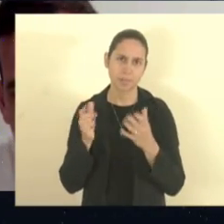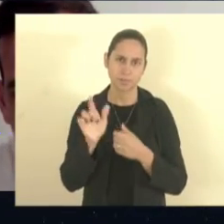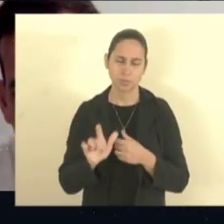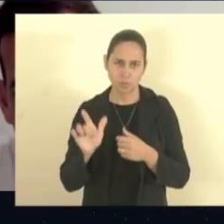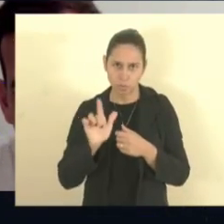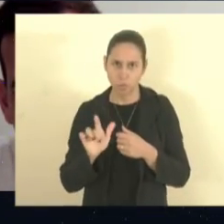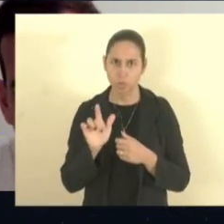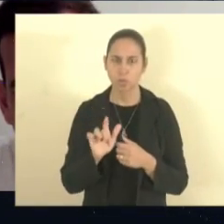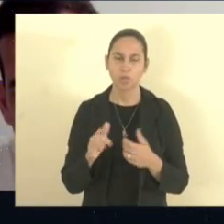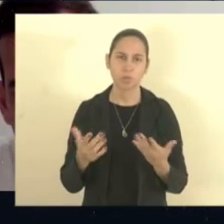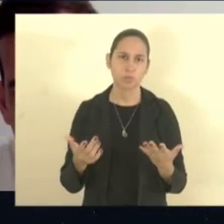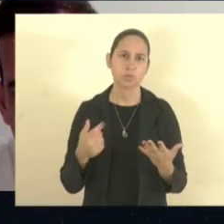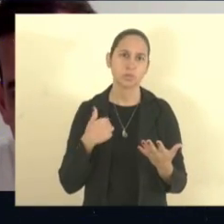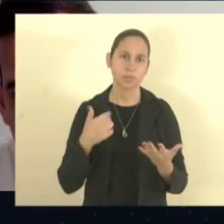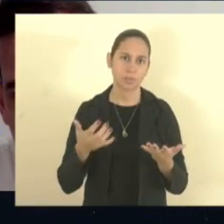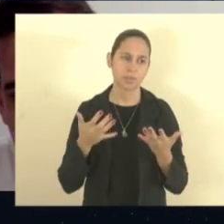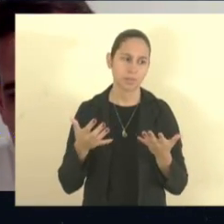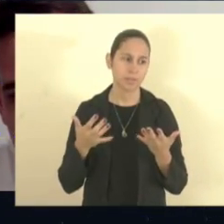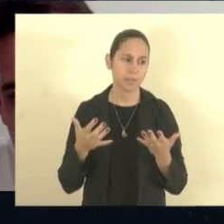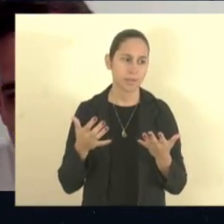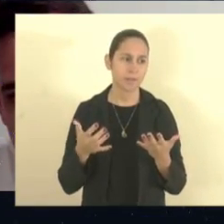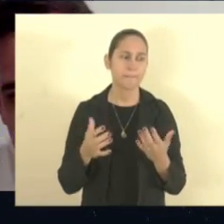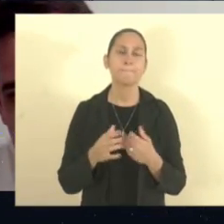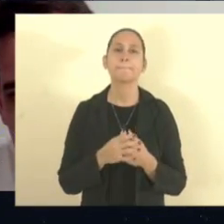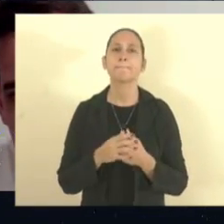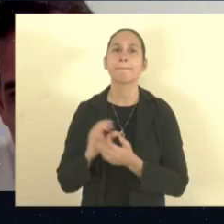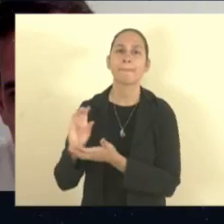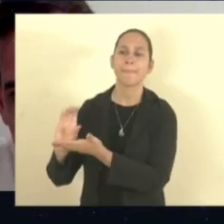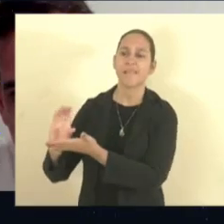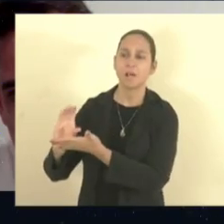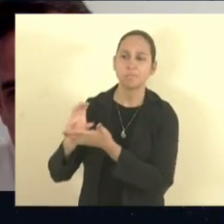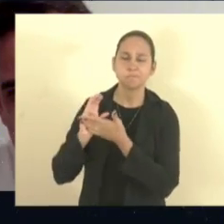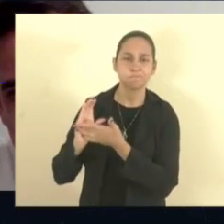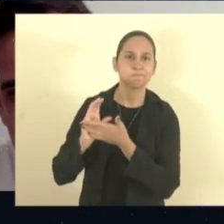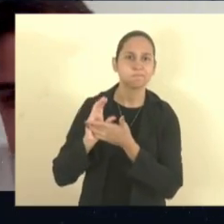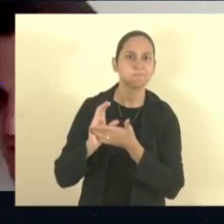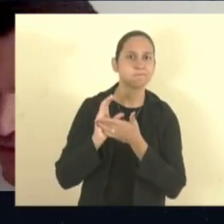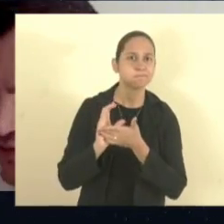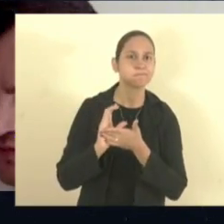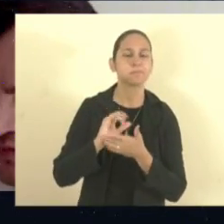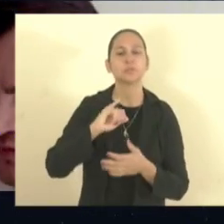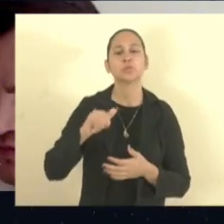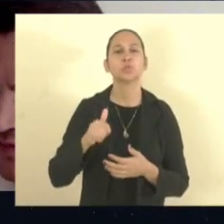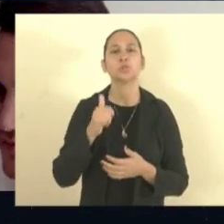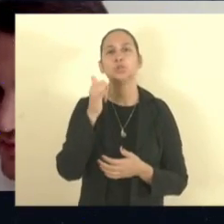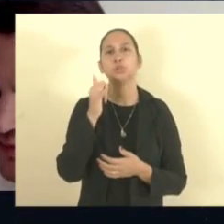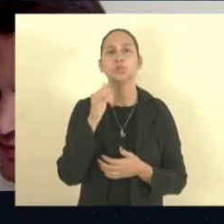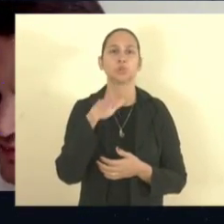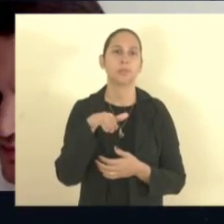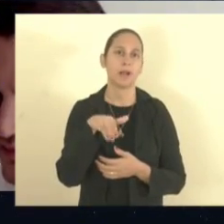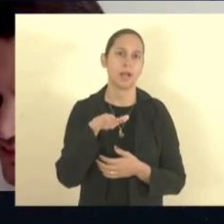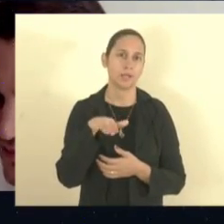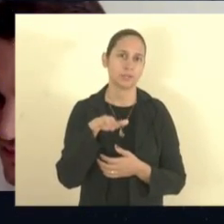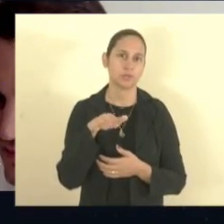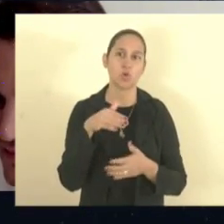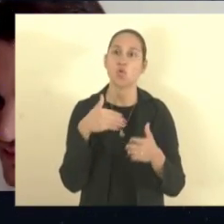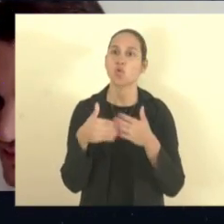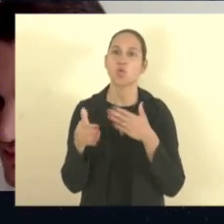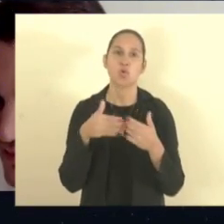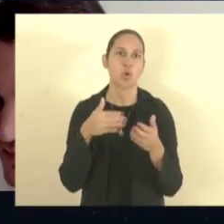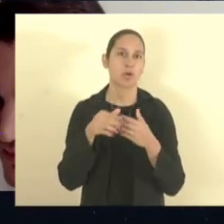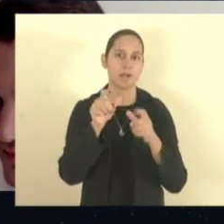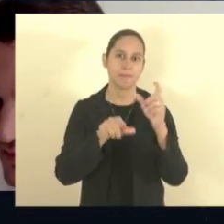é louco não pega recurso, crédito a juro baixo. Qualquer um de nós que tivesse